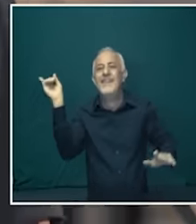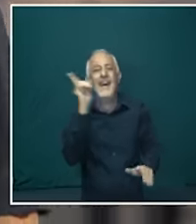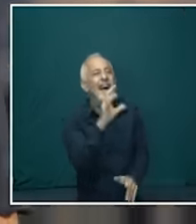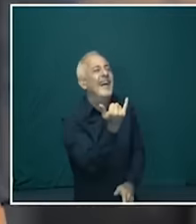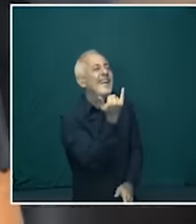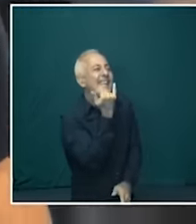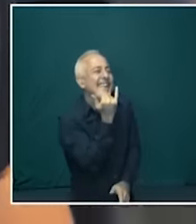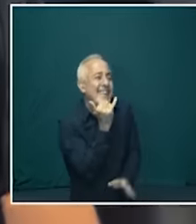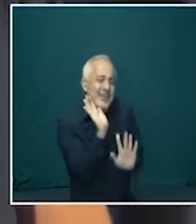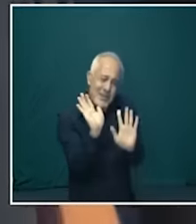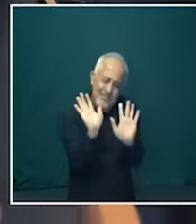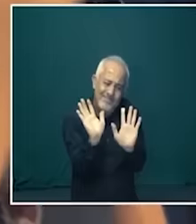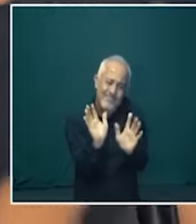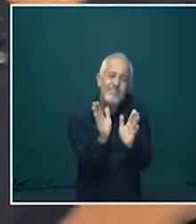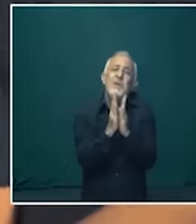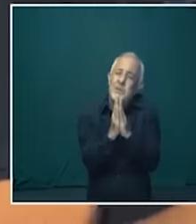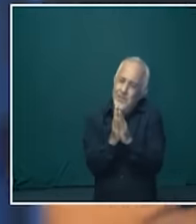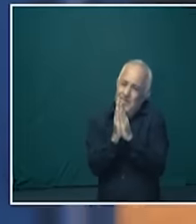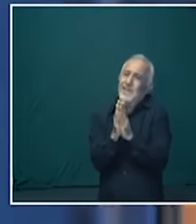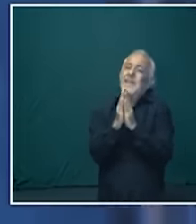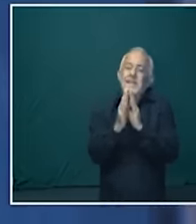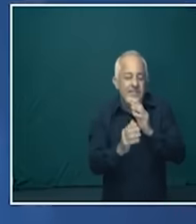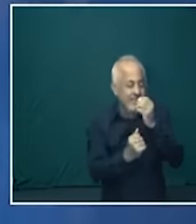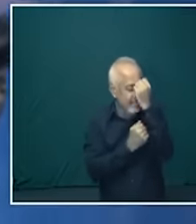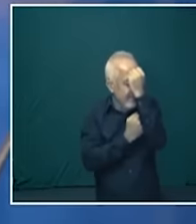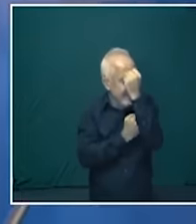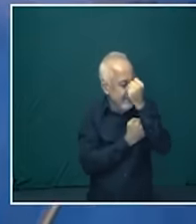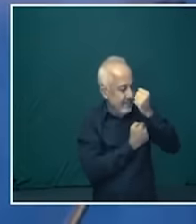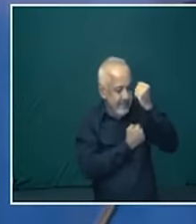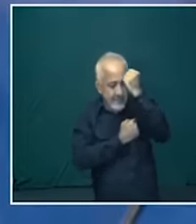terminando, não.